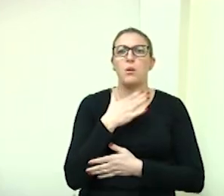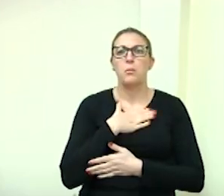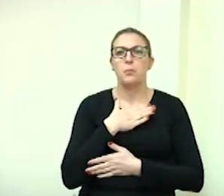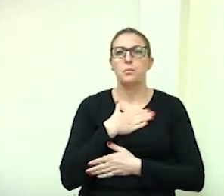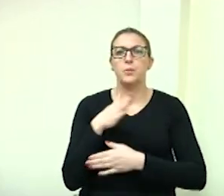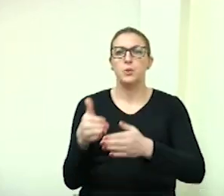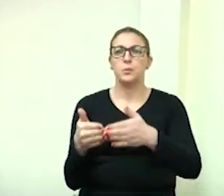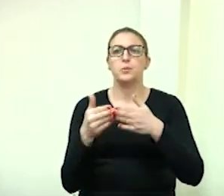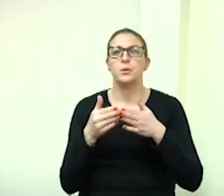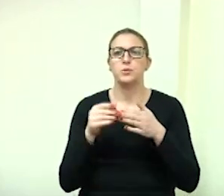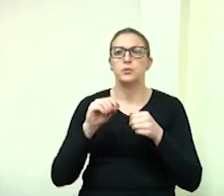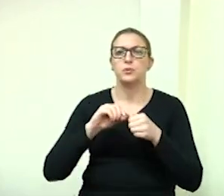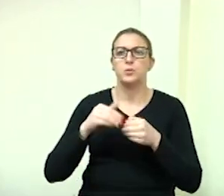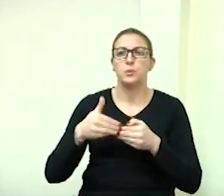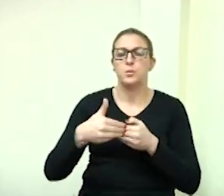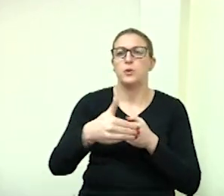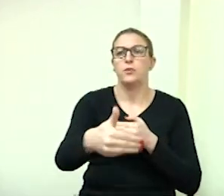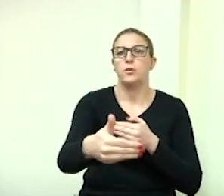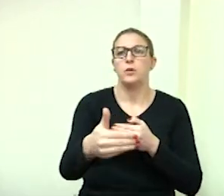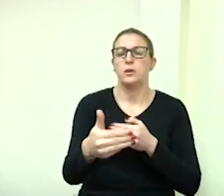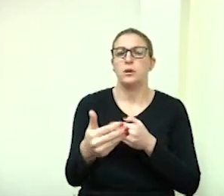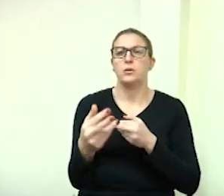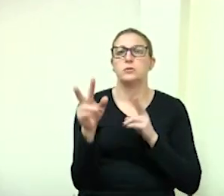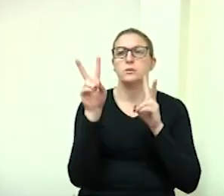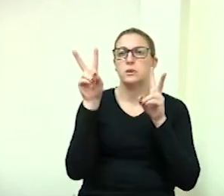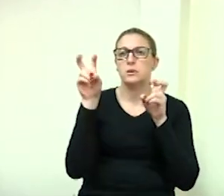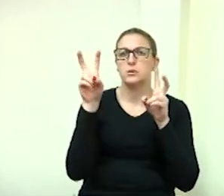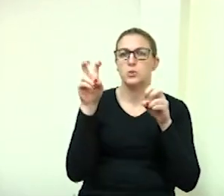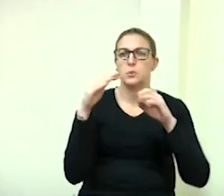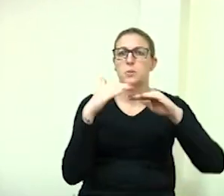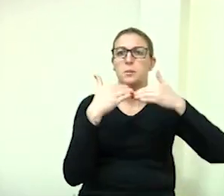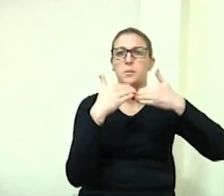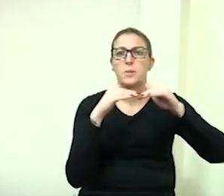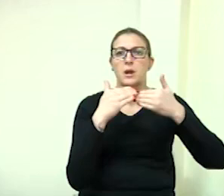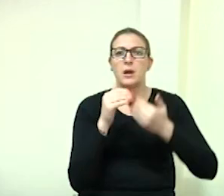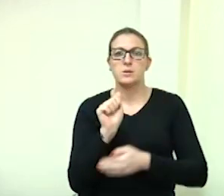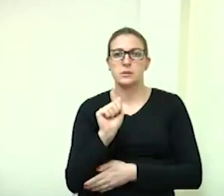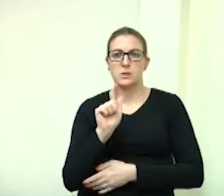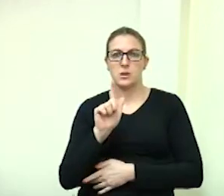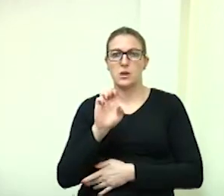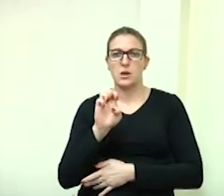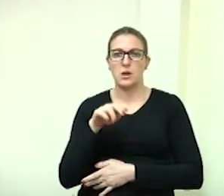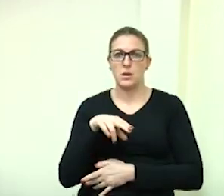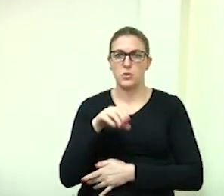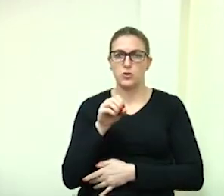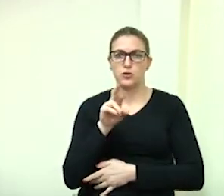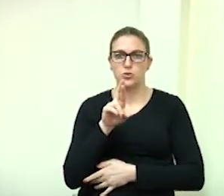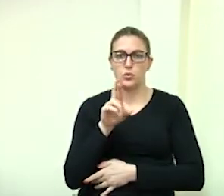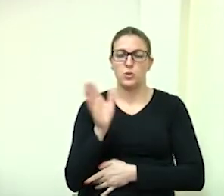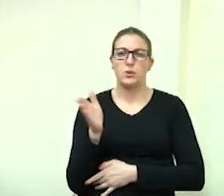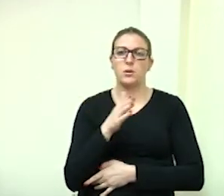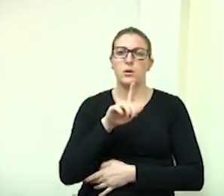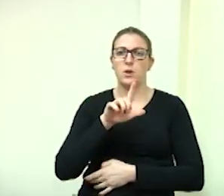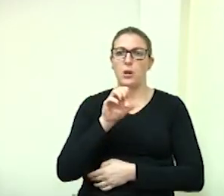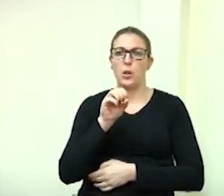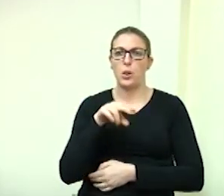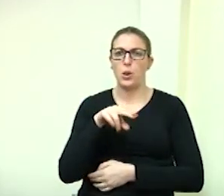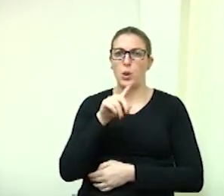de providências com relação a praça genor lonzete é procurado que fui pelos